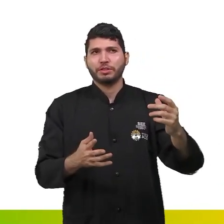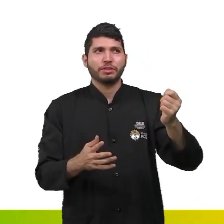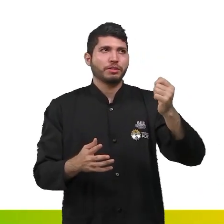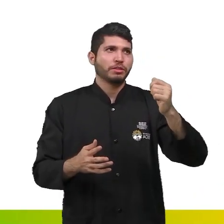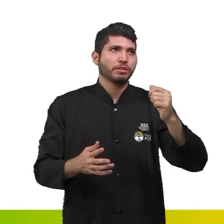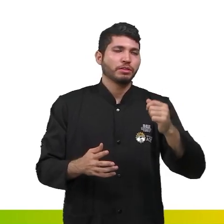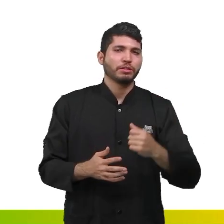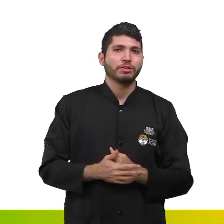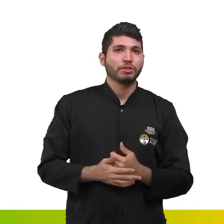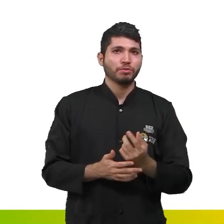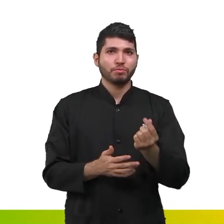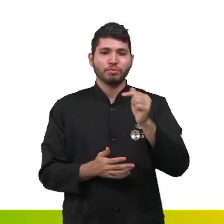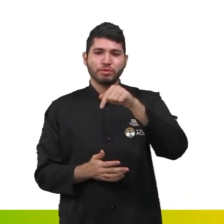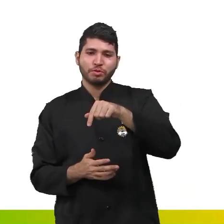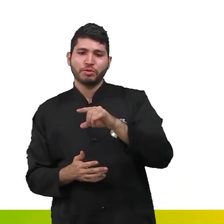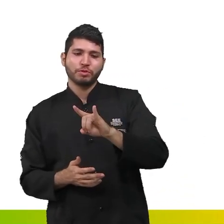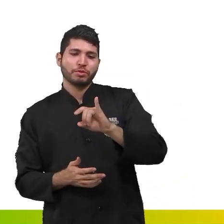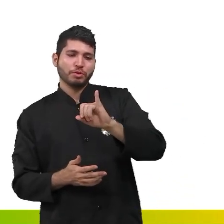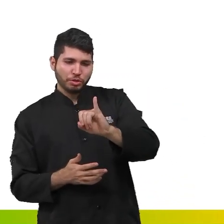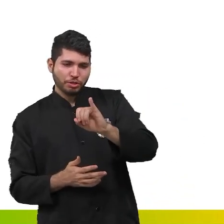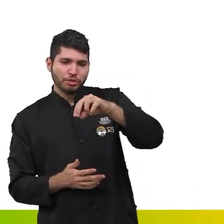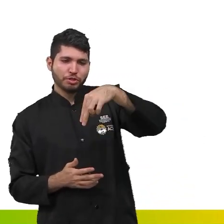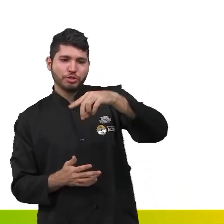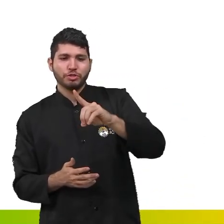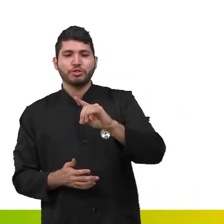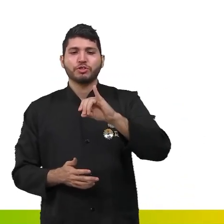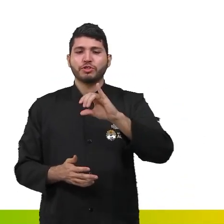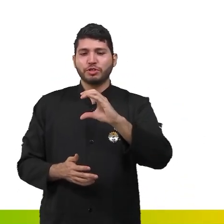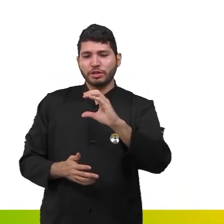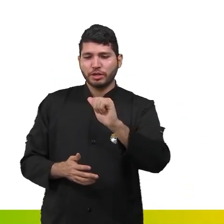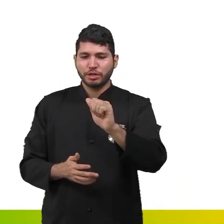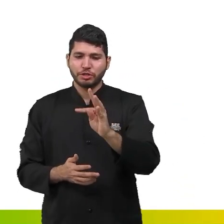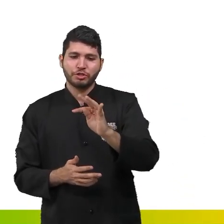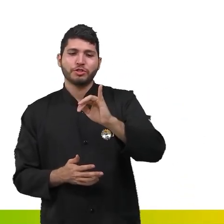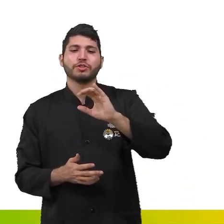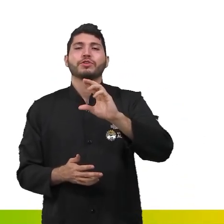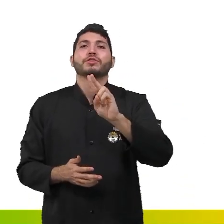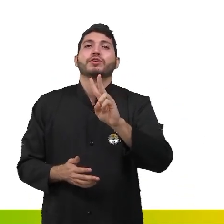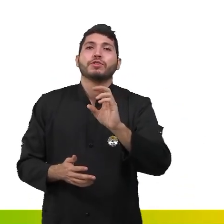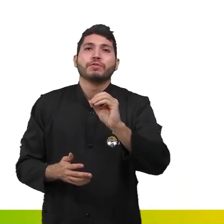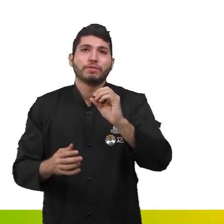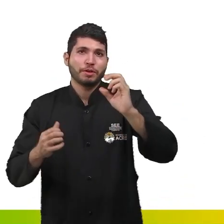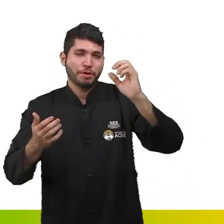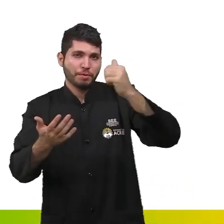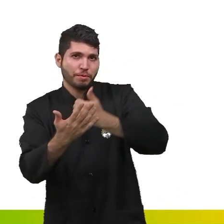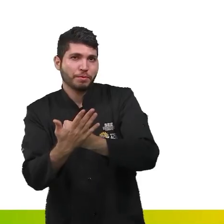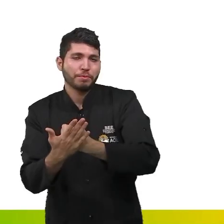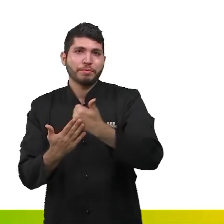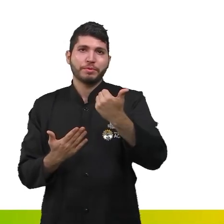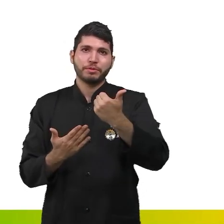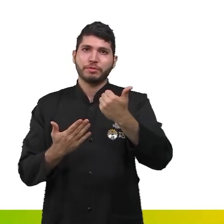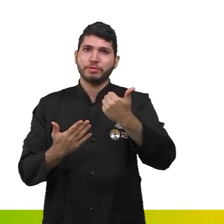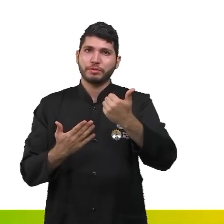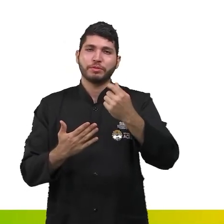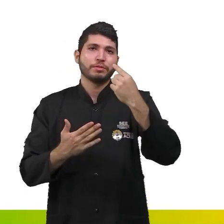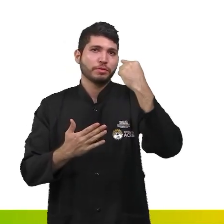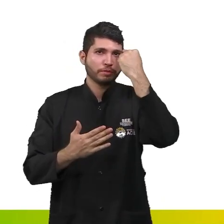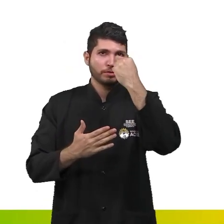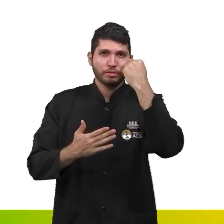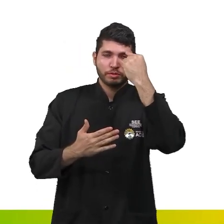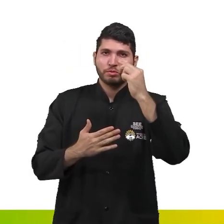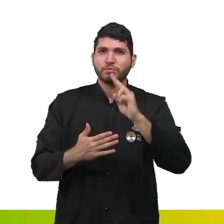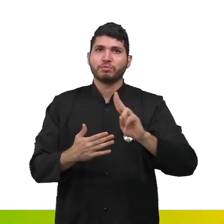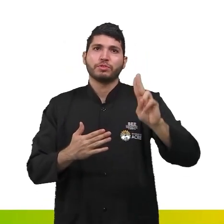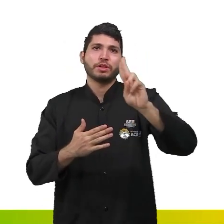probabilidade. O indicativo quer dizer uma ação que foi feita realmente. E que expressa em espanhol curso de acciones